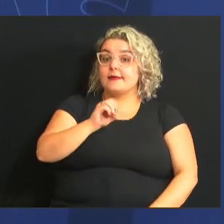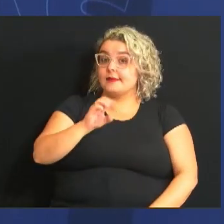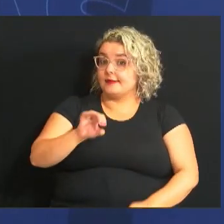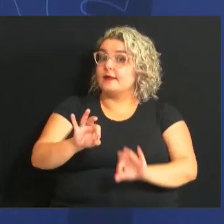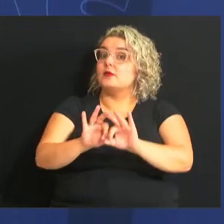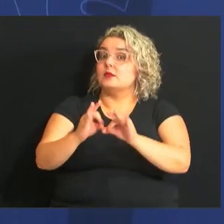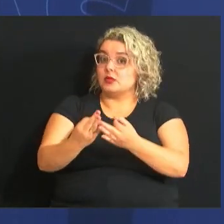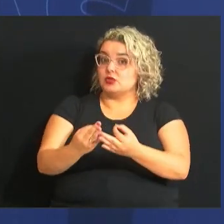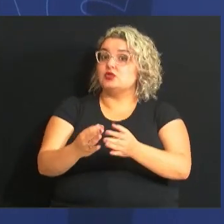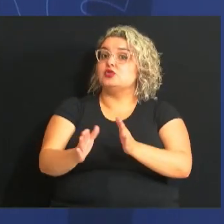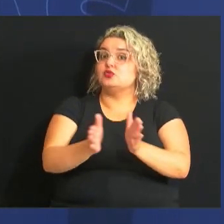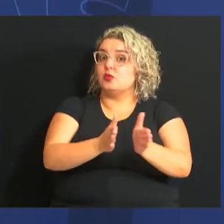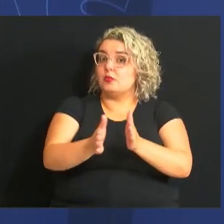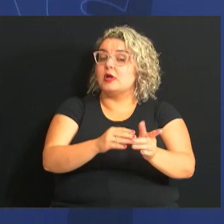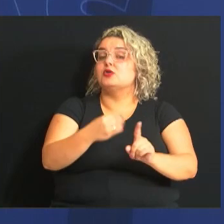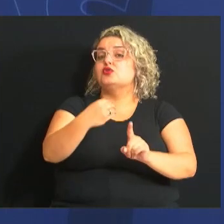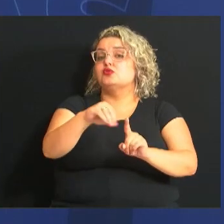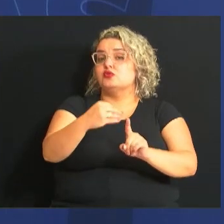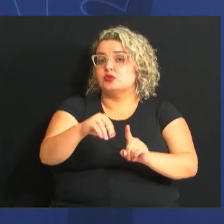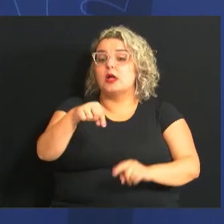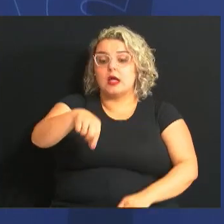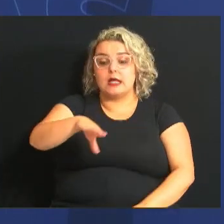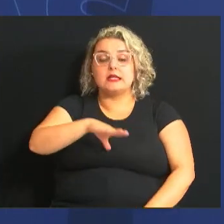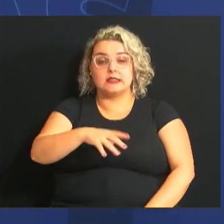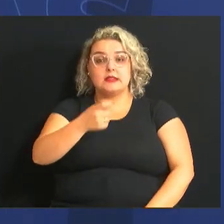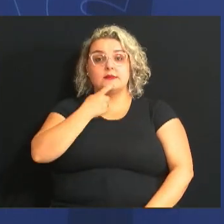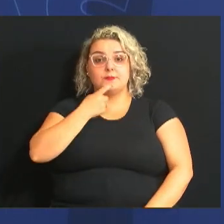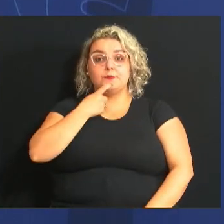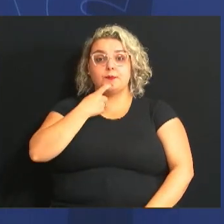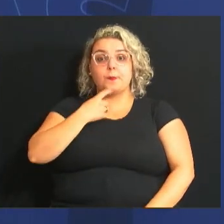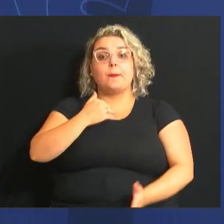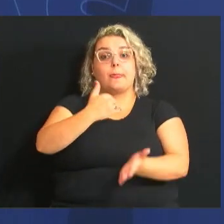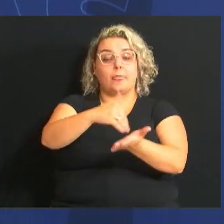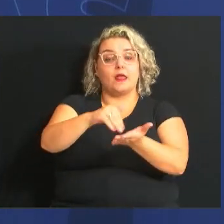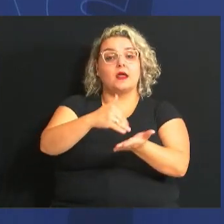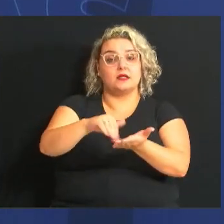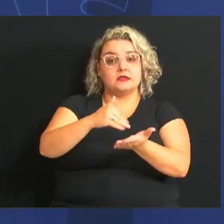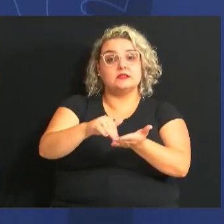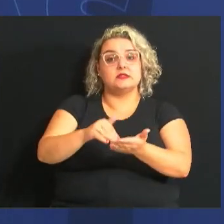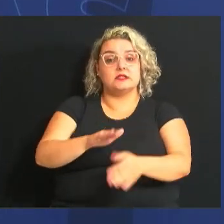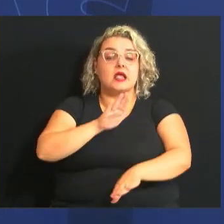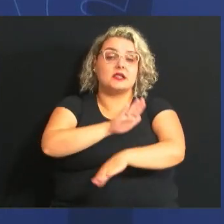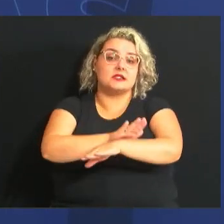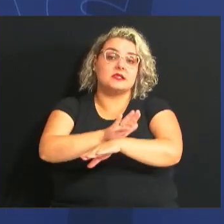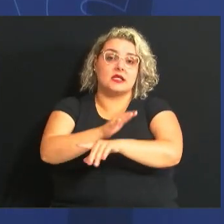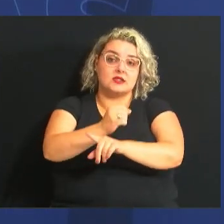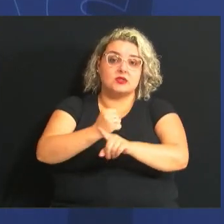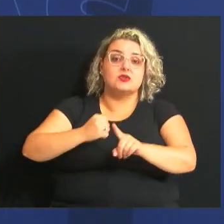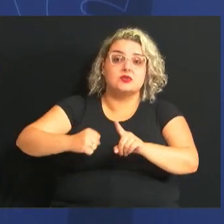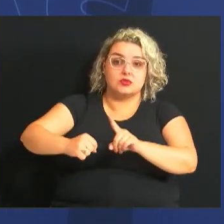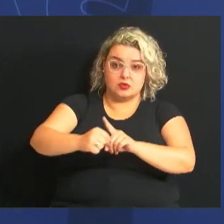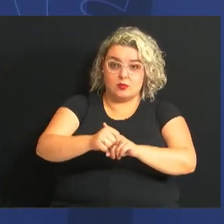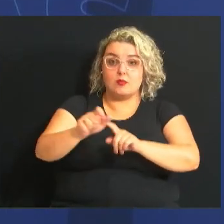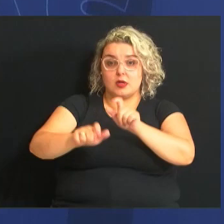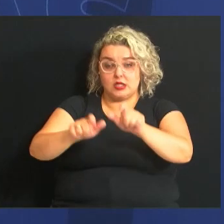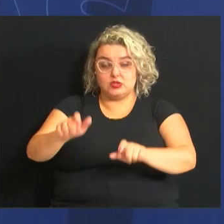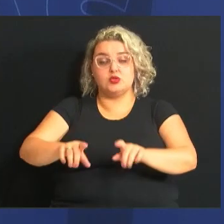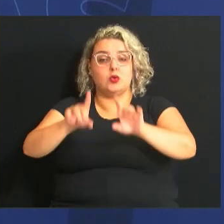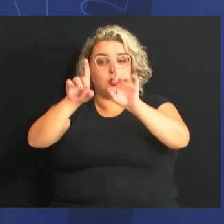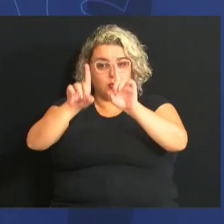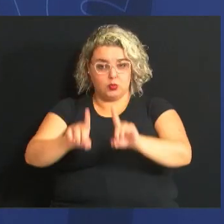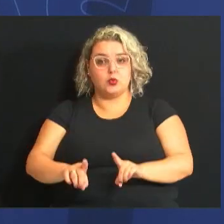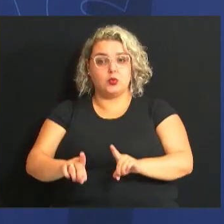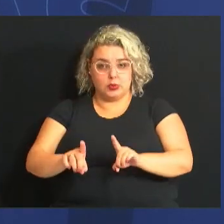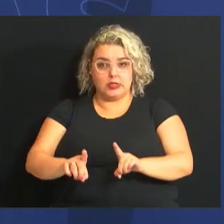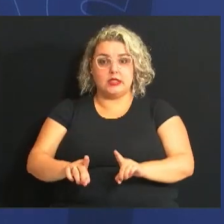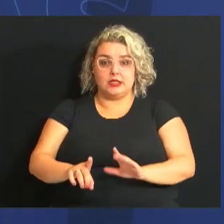de vulnerabilidade aqui no município, pela Secretaria Municipal de Assistência Social, Pessoa com Deficiência e